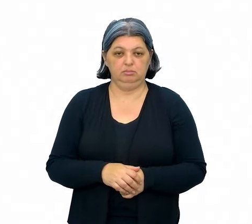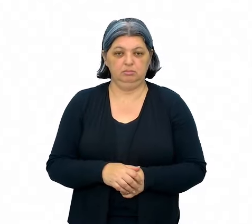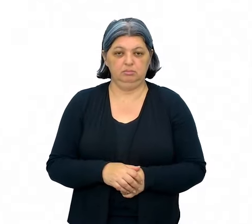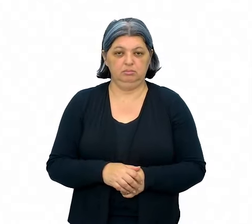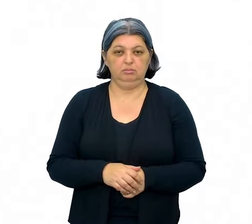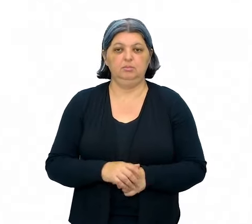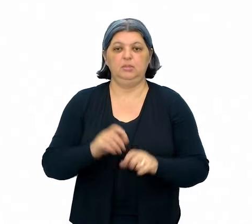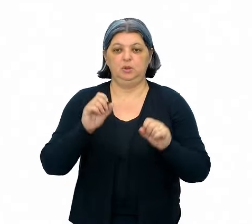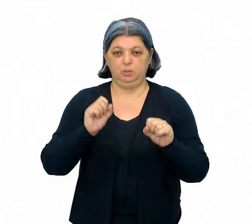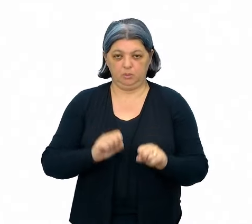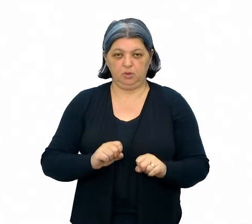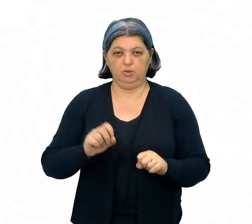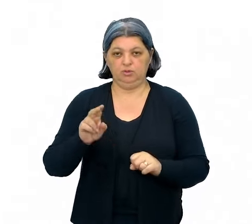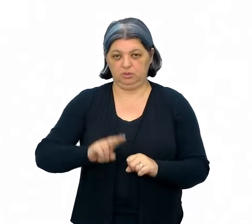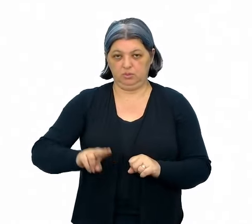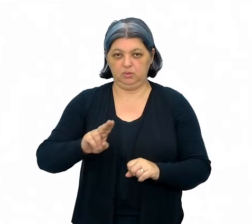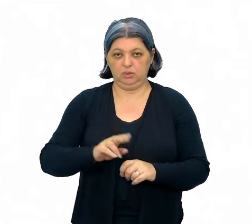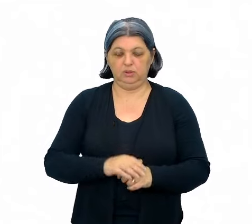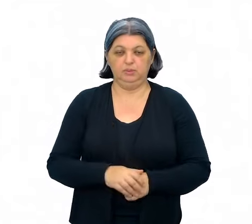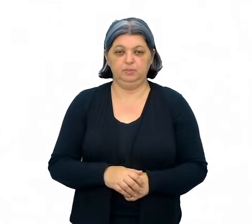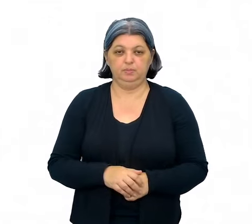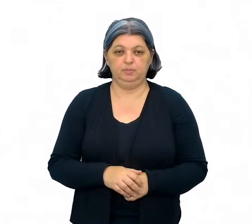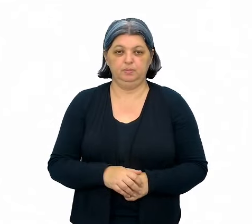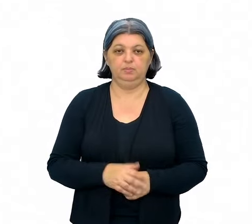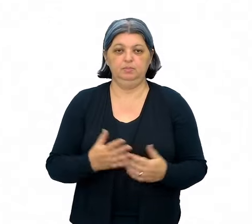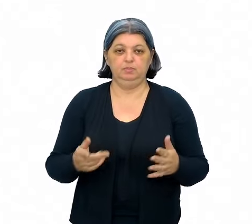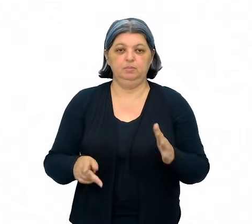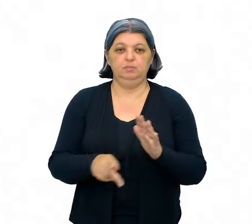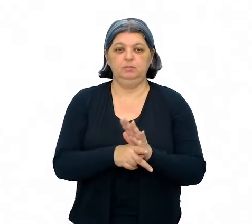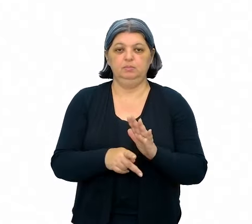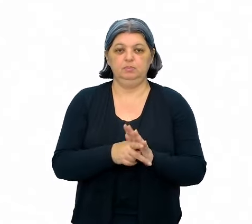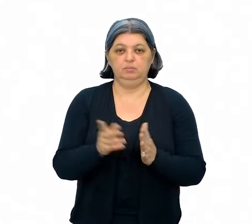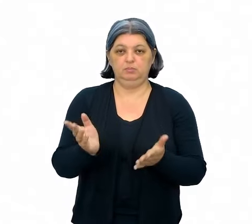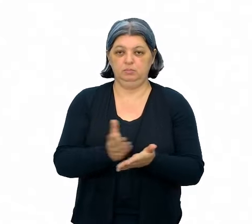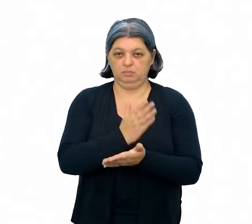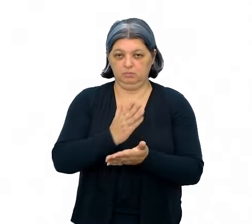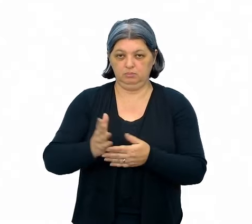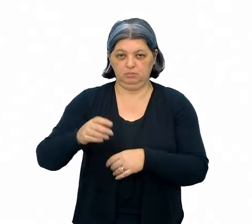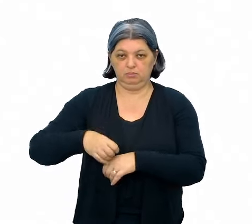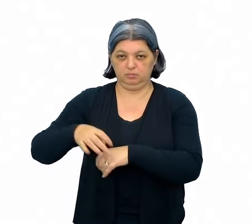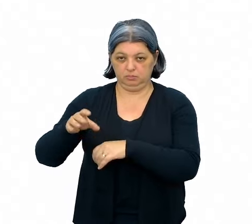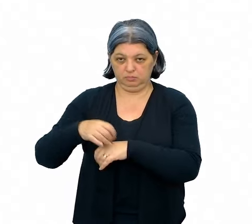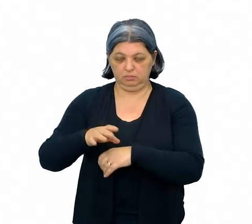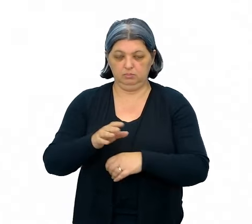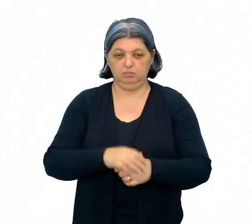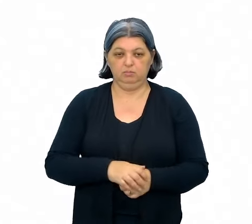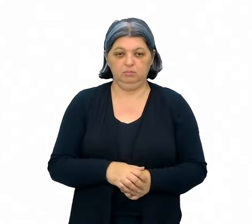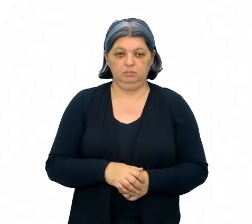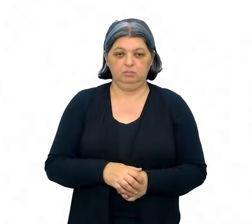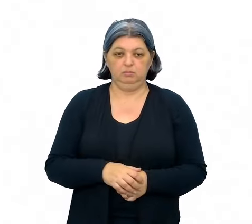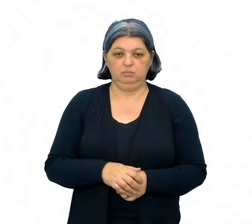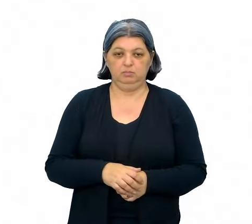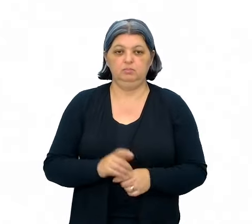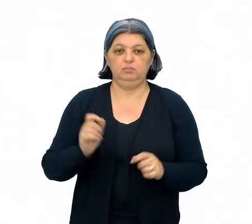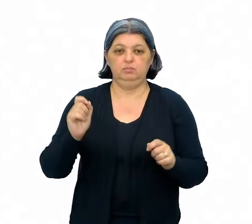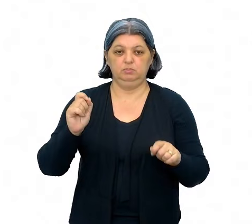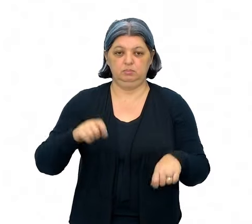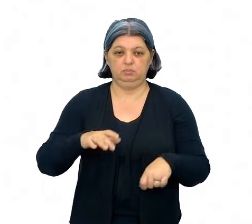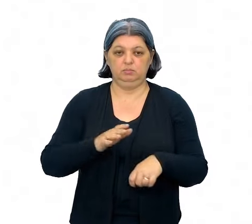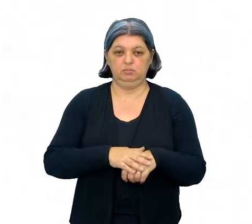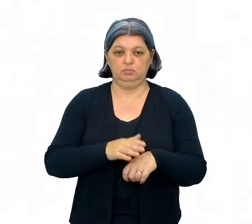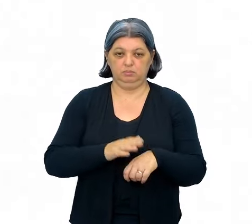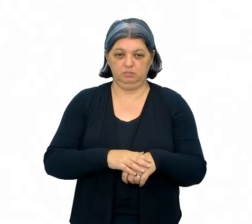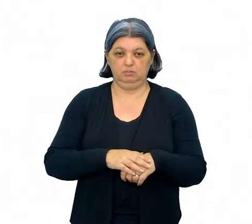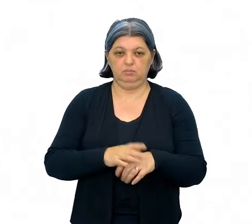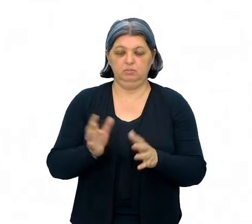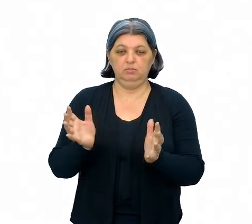ser acionadas. O que deixo aqui são apenas algumas sugestões que podemos realizar com a